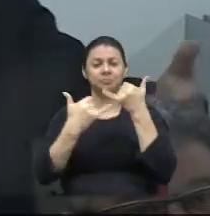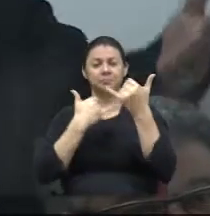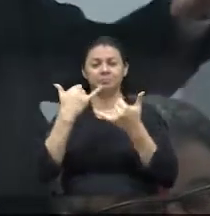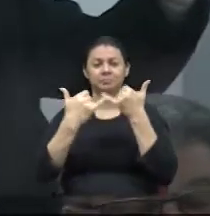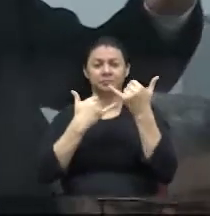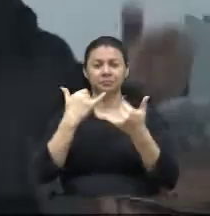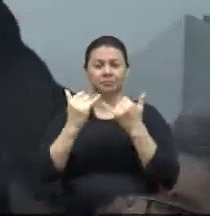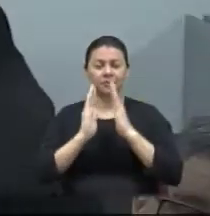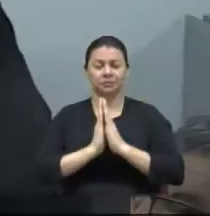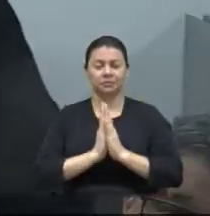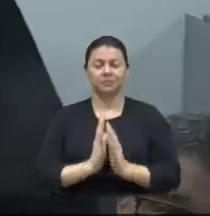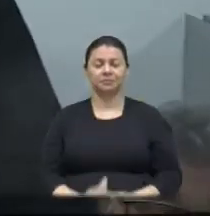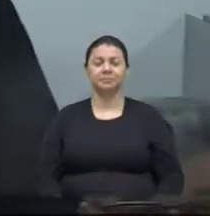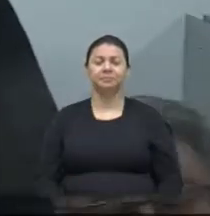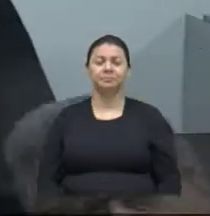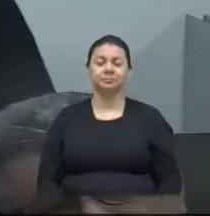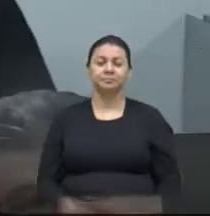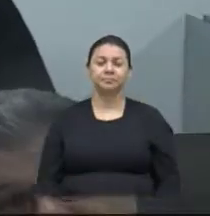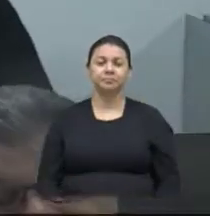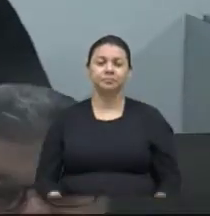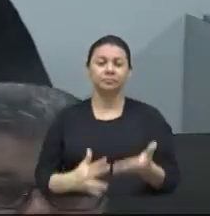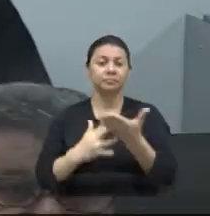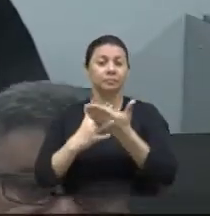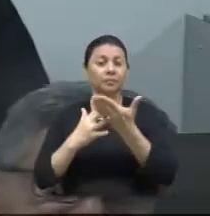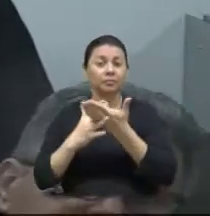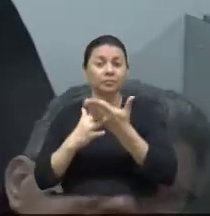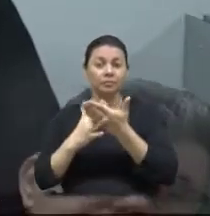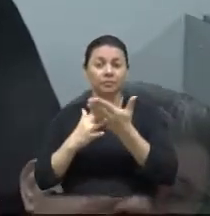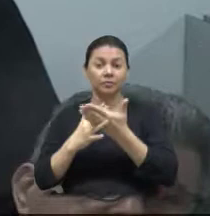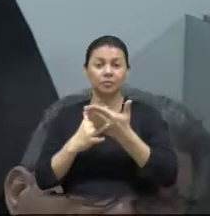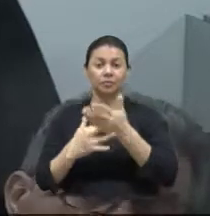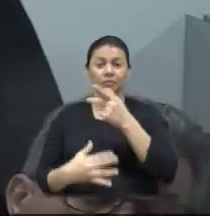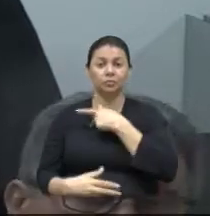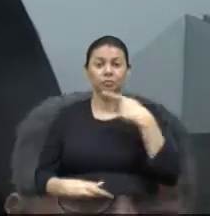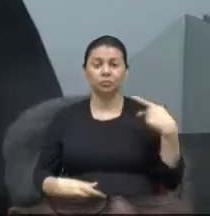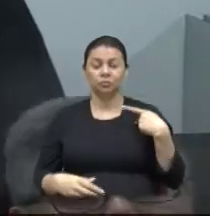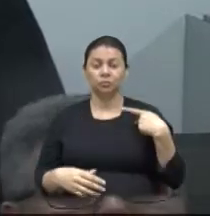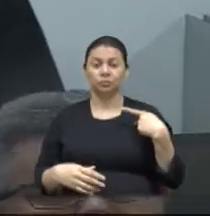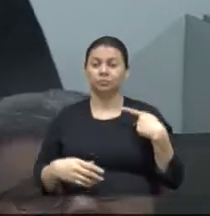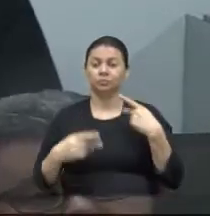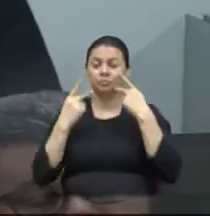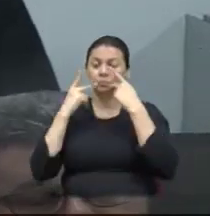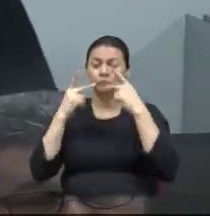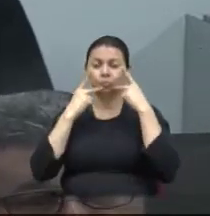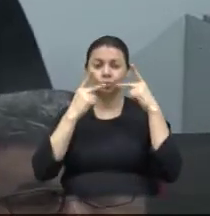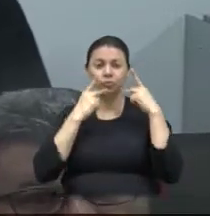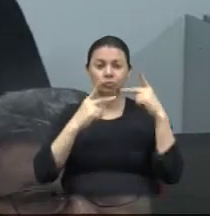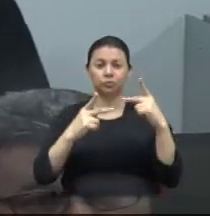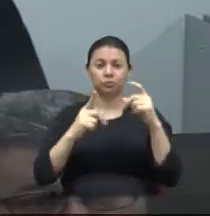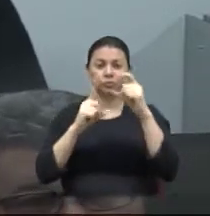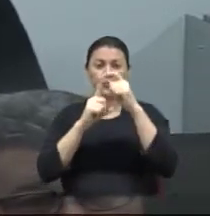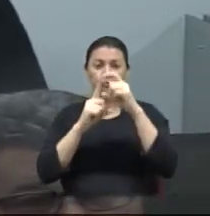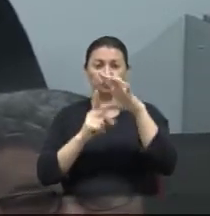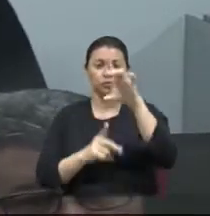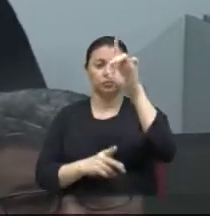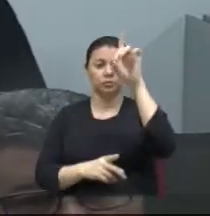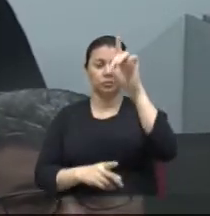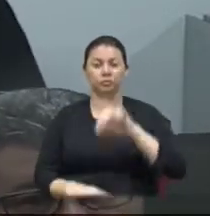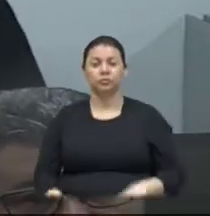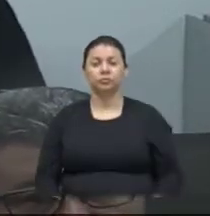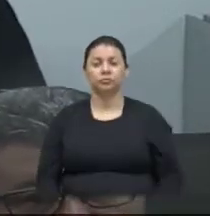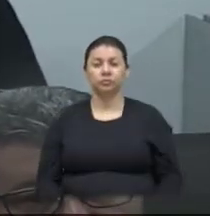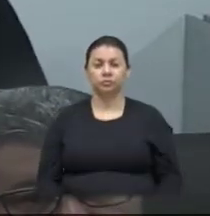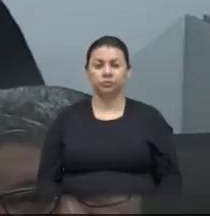intervalo eles pegavam a palavra pra gente então estou muito feliz hoje aos 18 anos eu me converti na comunidade pela